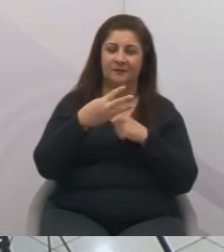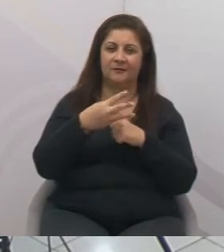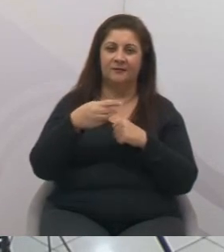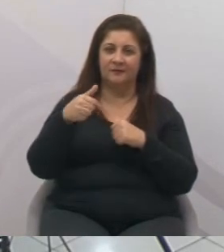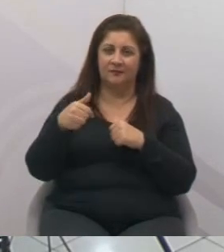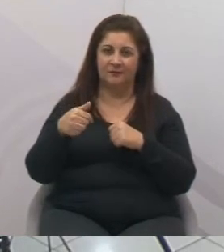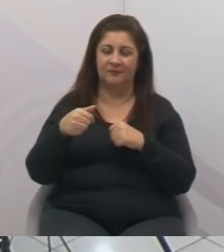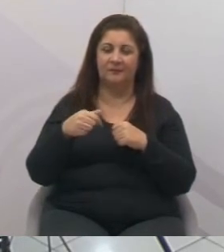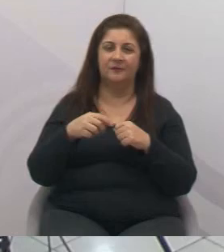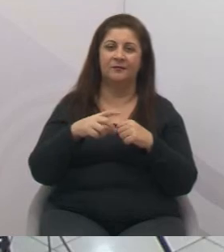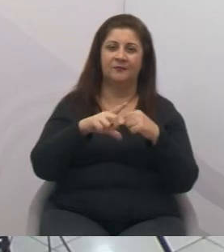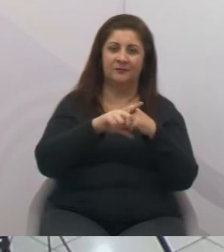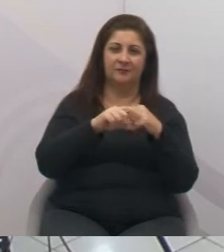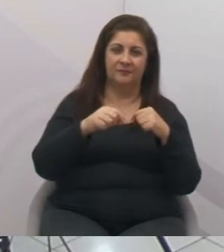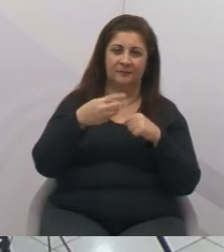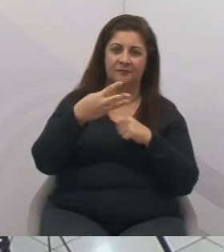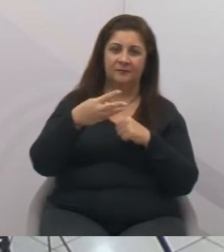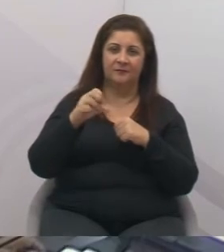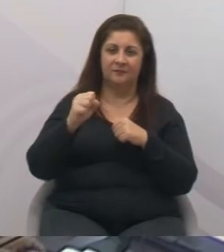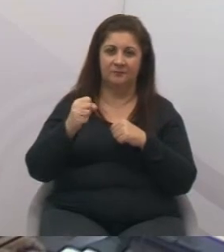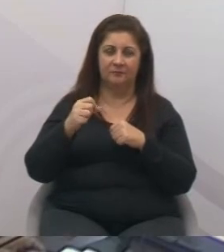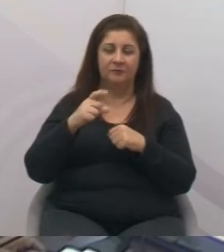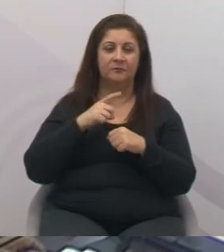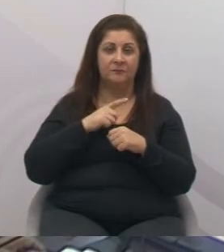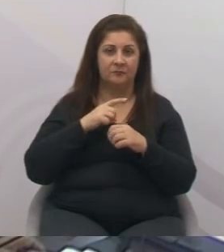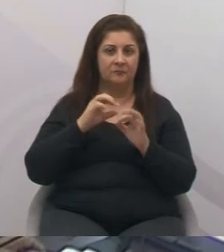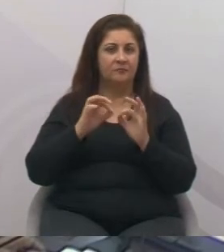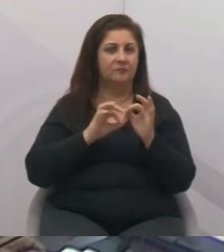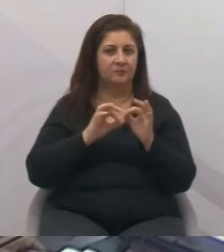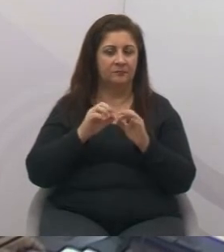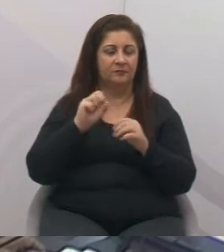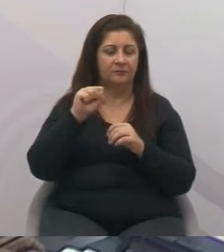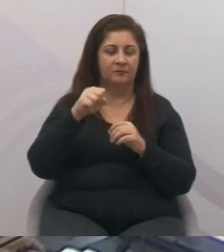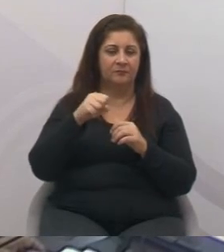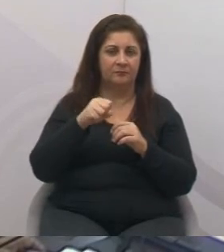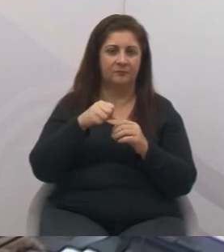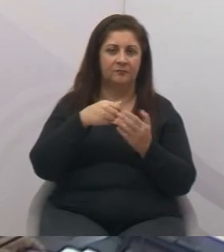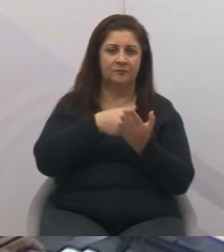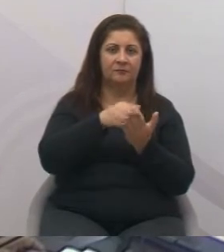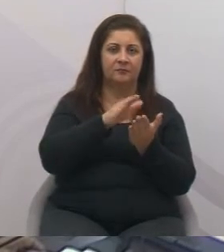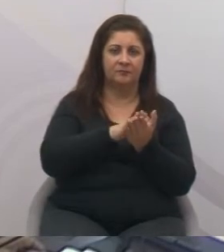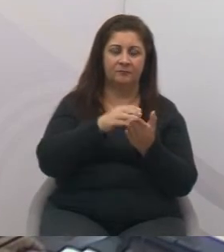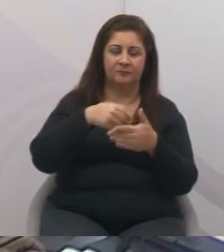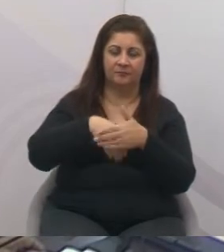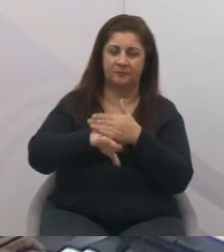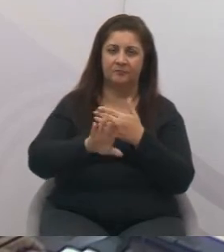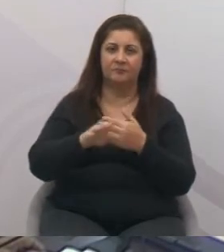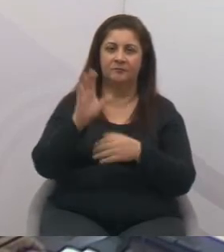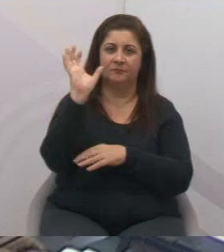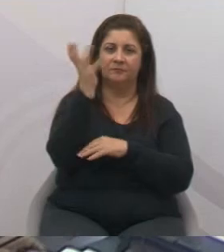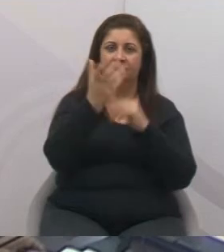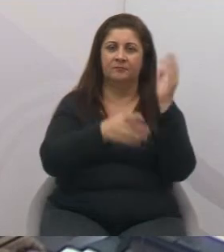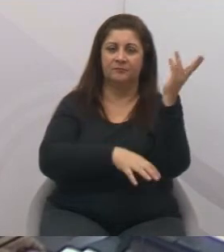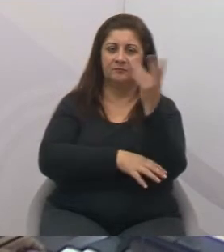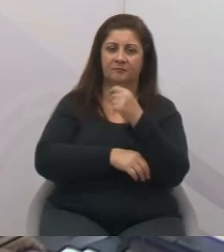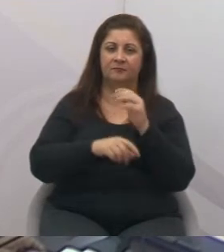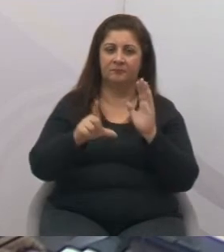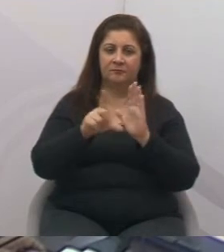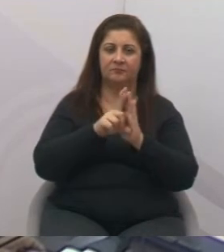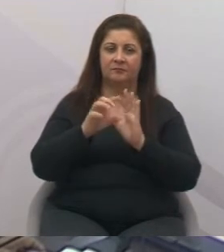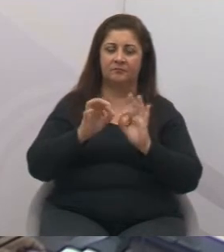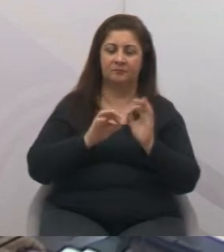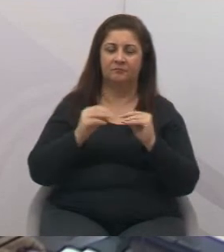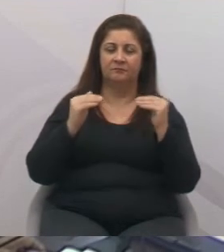sim a previsão do repasse do valor das multas para o Fundo Municipal de Meio Ambiente. Então, uma lei muito bem redigida, muito bem elaborada,